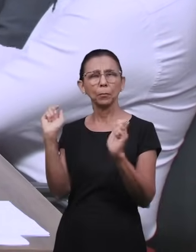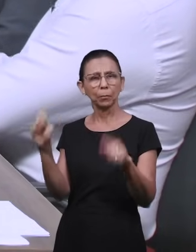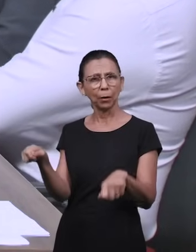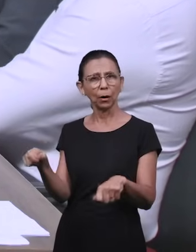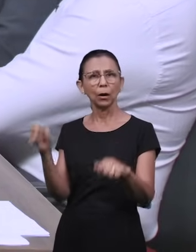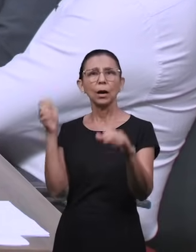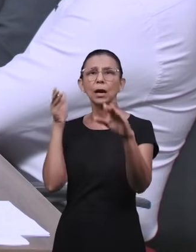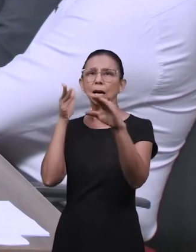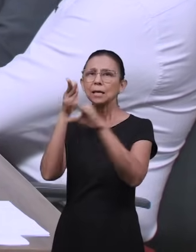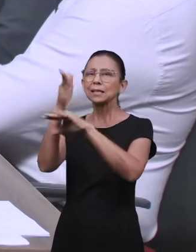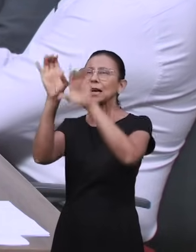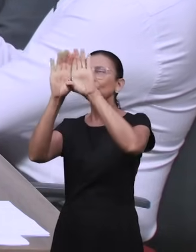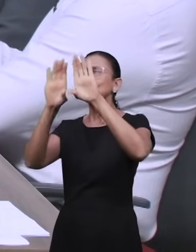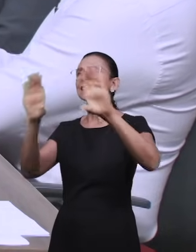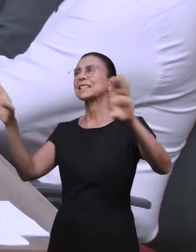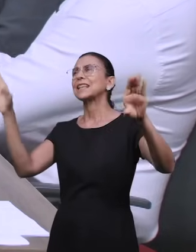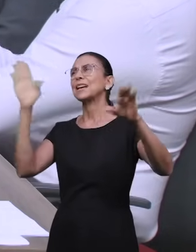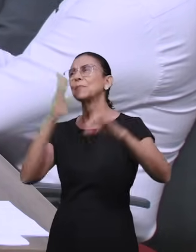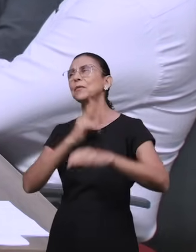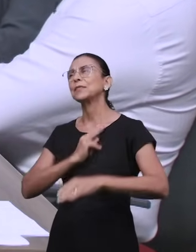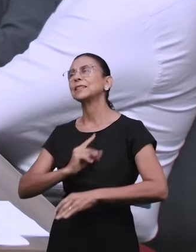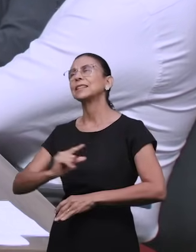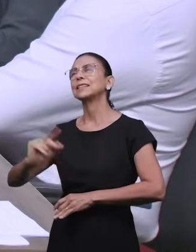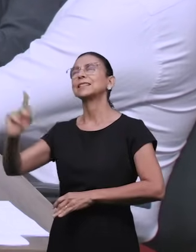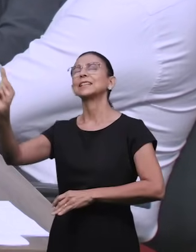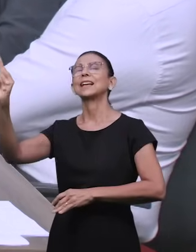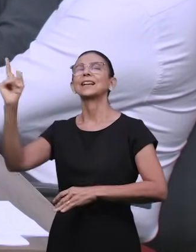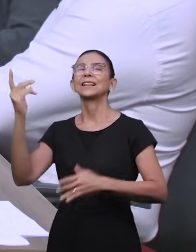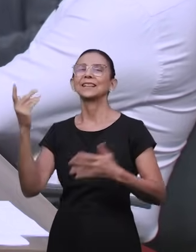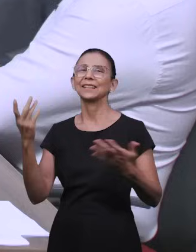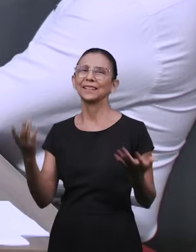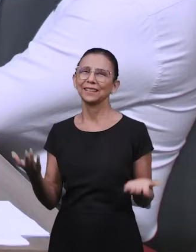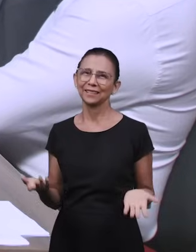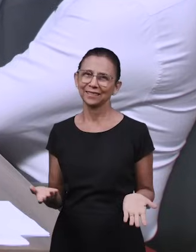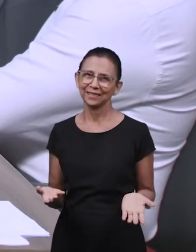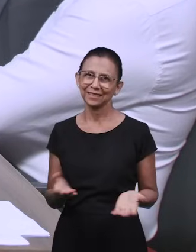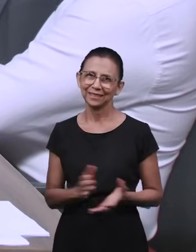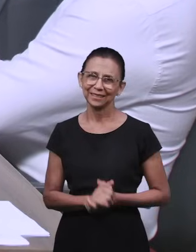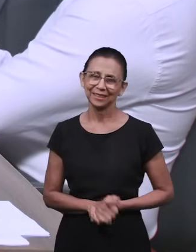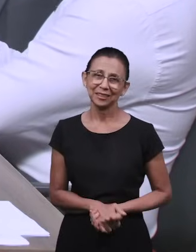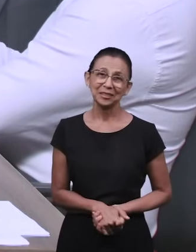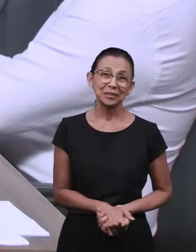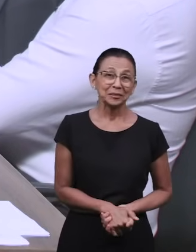acesso ao céu, à vida eterna. Então, de